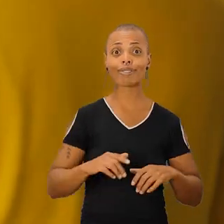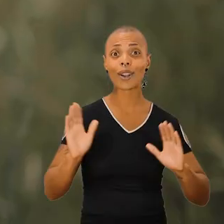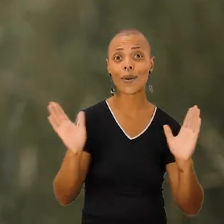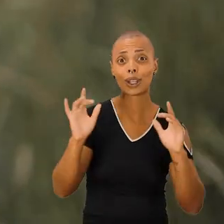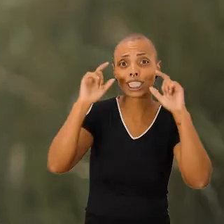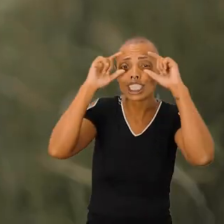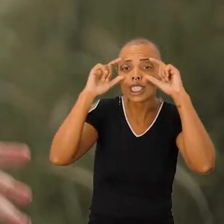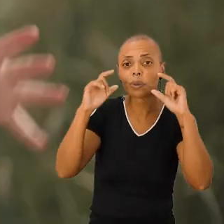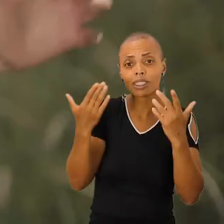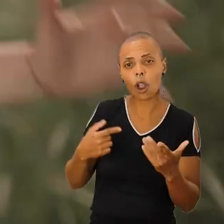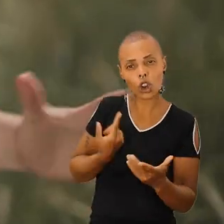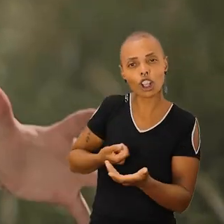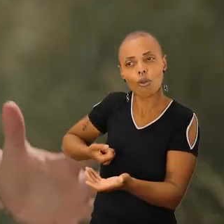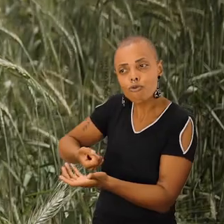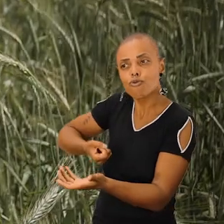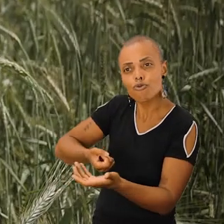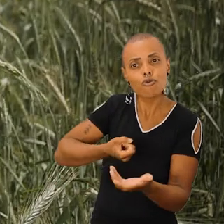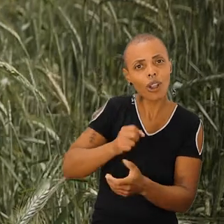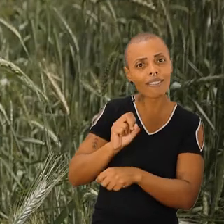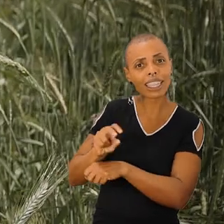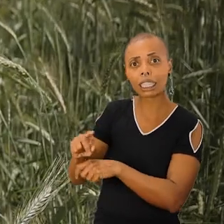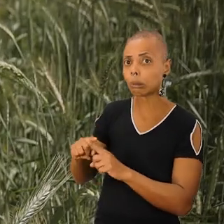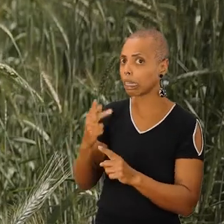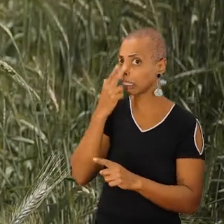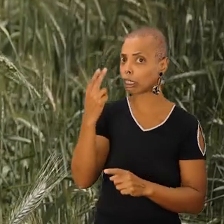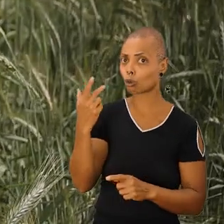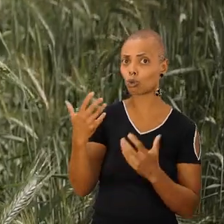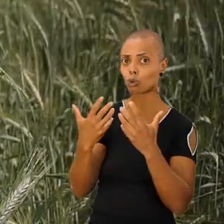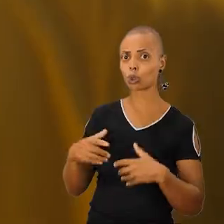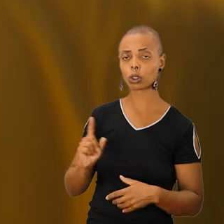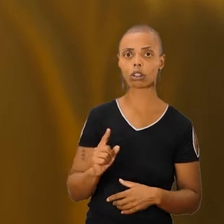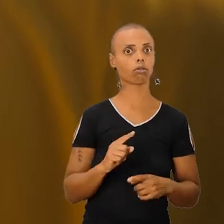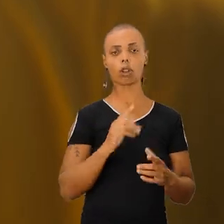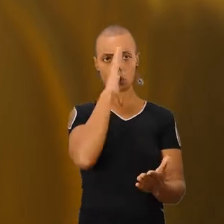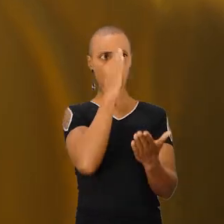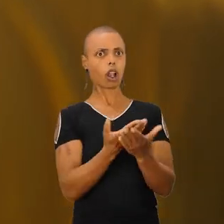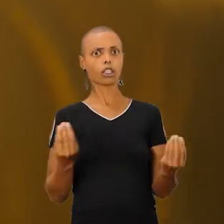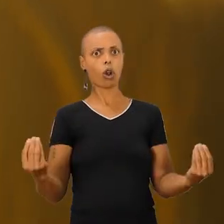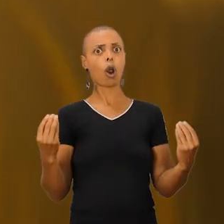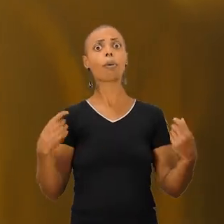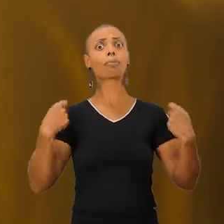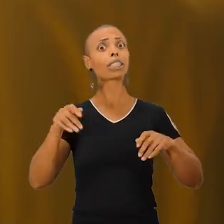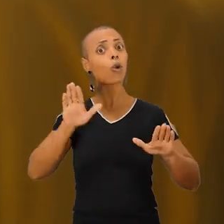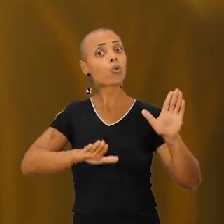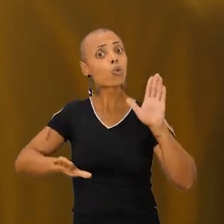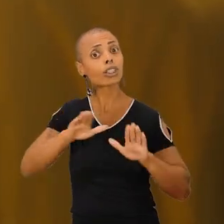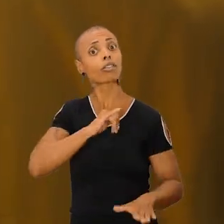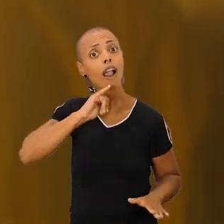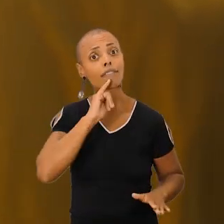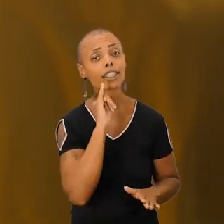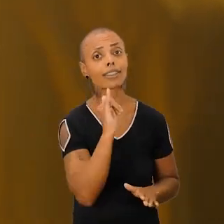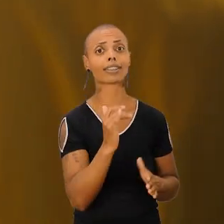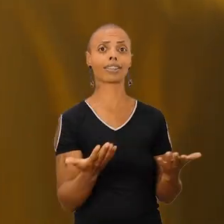Oi, Chico. Então, a gente tava aqui fazendo a aplicação, mas acho que não deu muito certo. Mas eu não acredito nisso, gente. Tem que ter muito cuidado